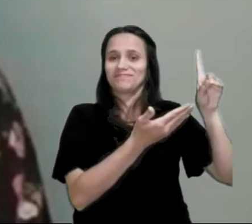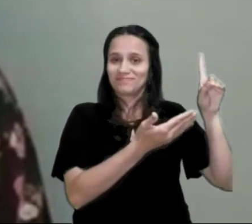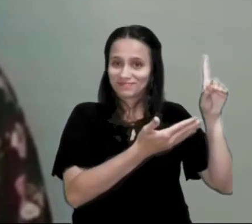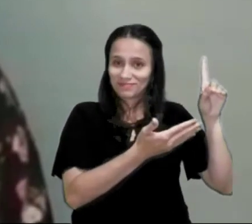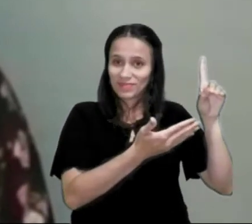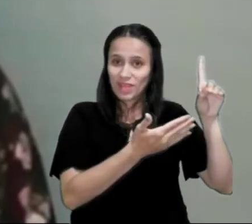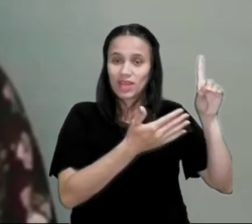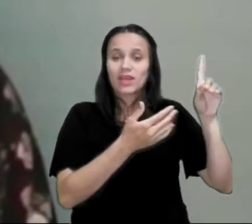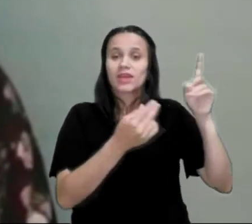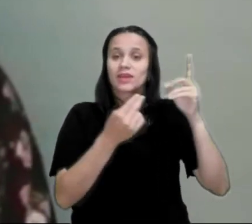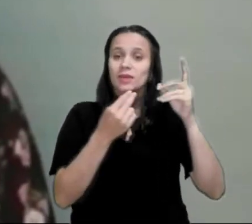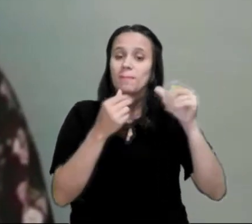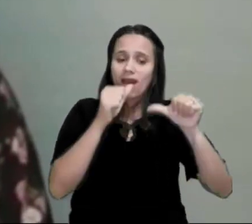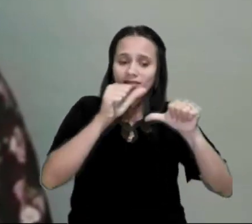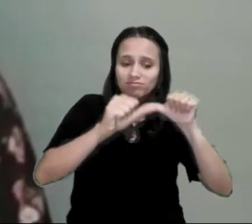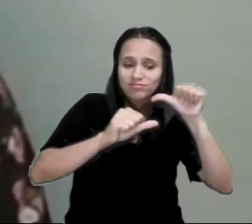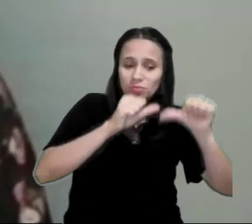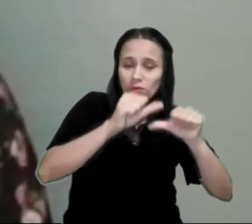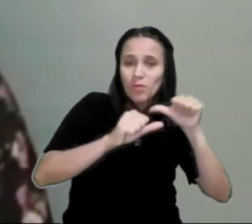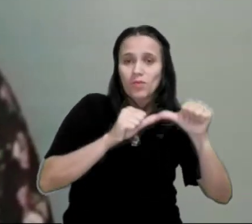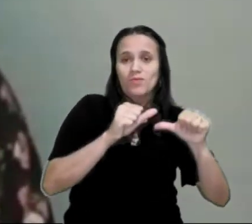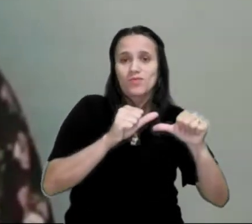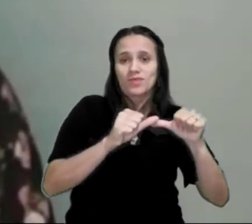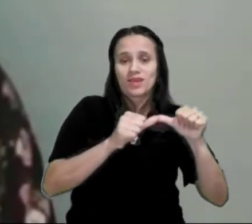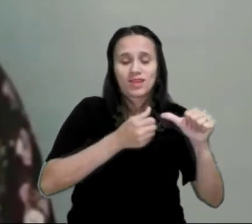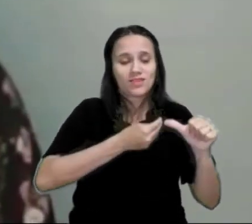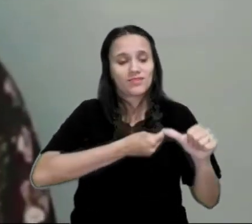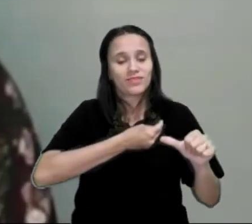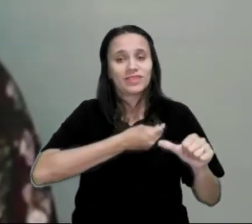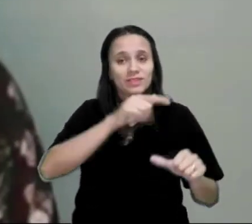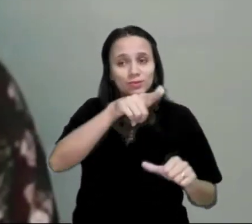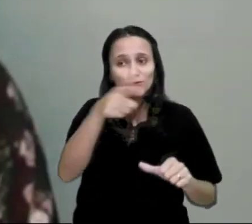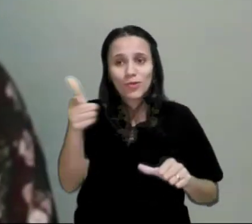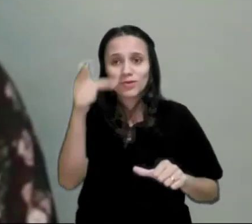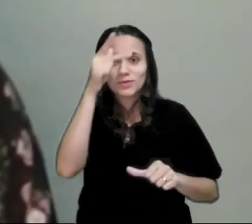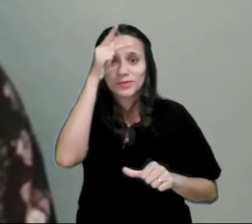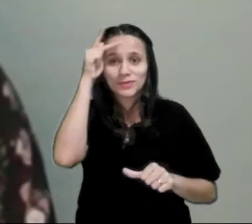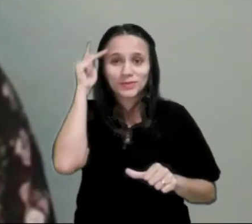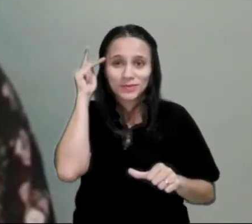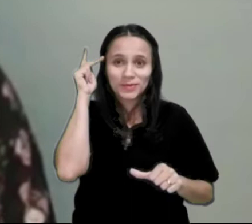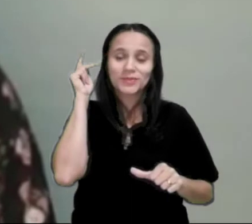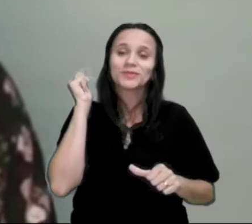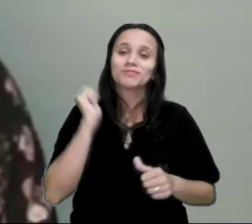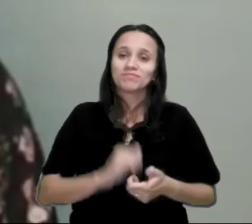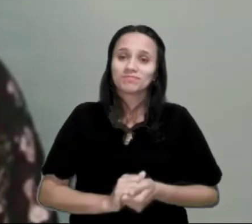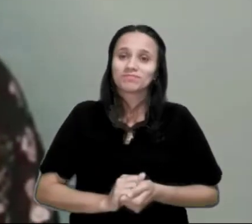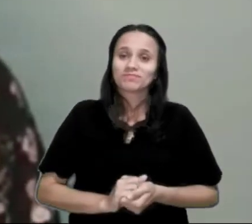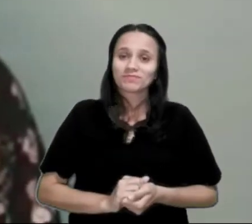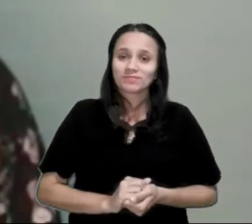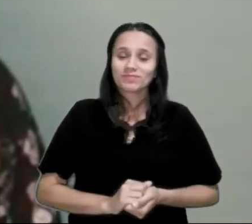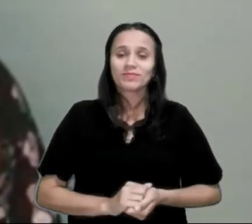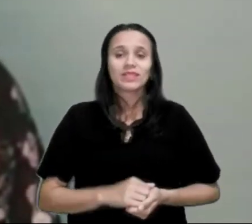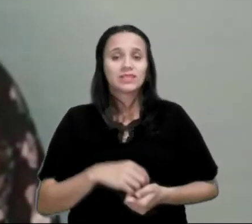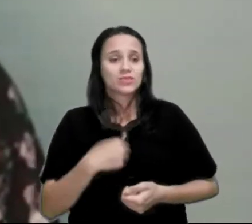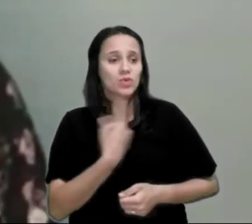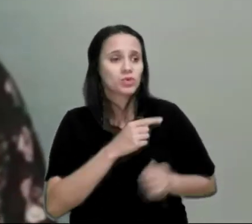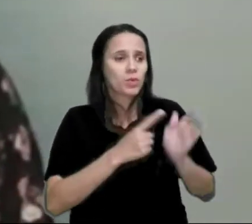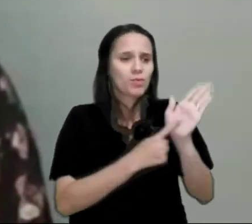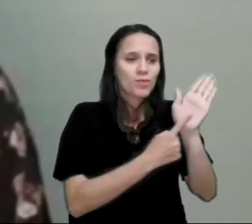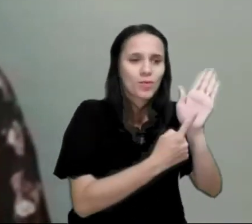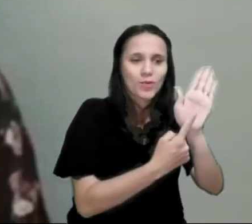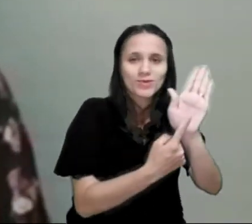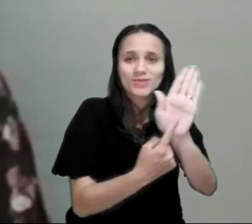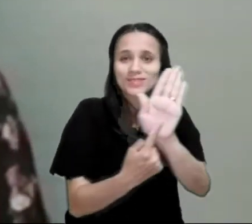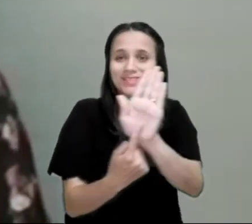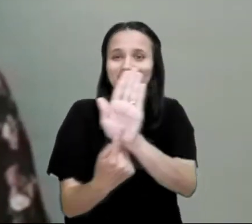que gera vida, um vaso que transforma, não para que o nosso nome seja glorificado, mas assim como o versículo diz,